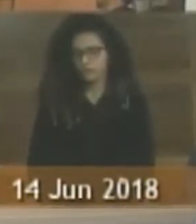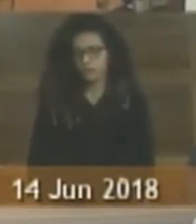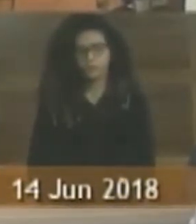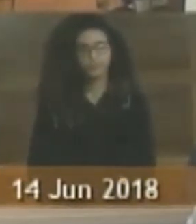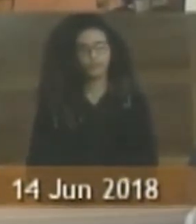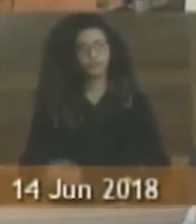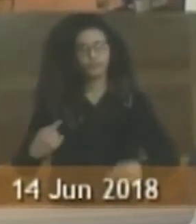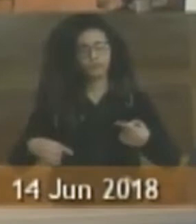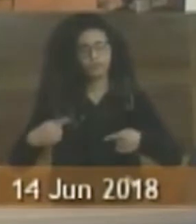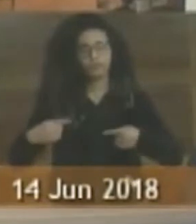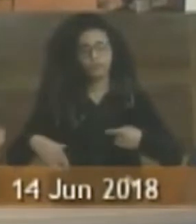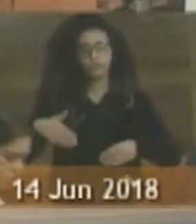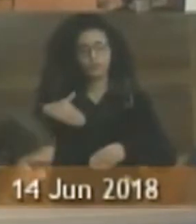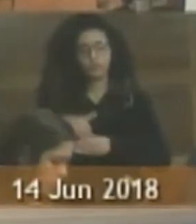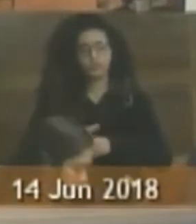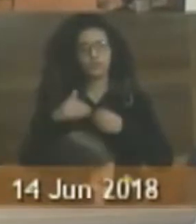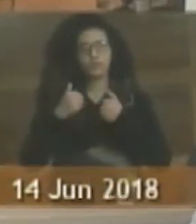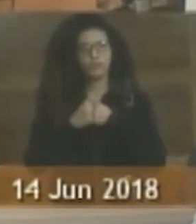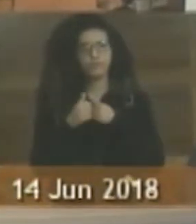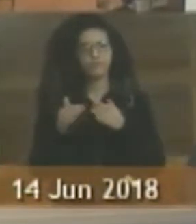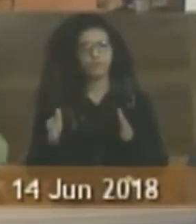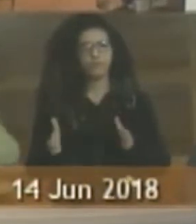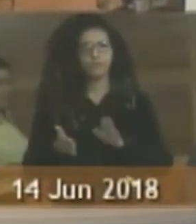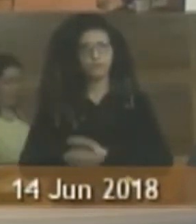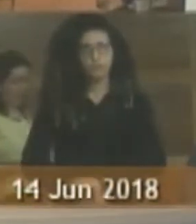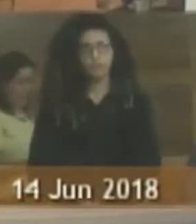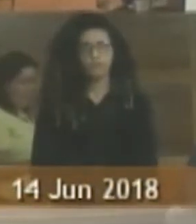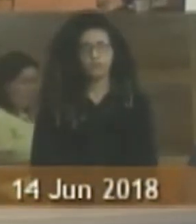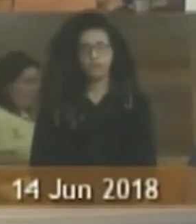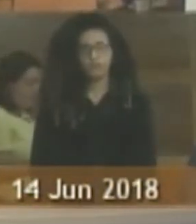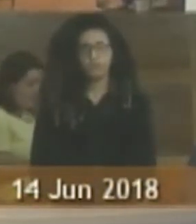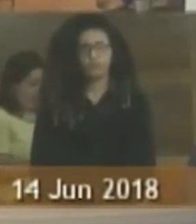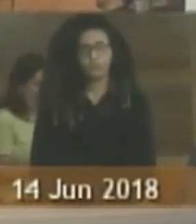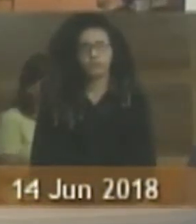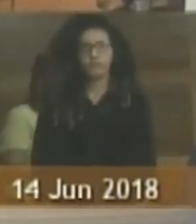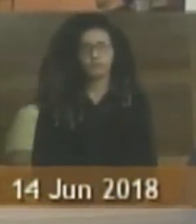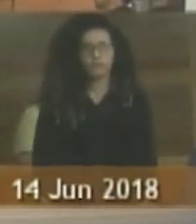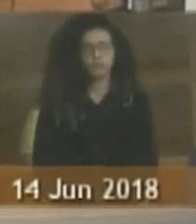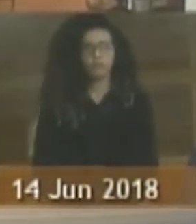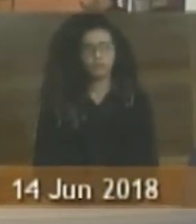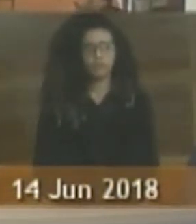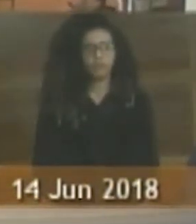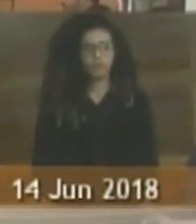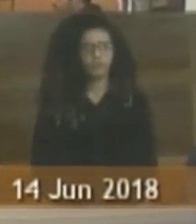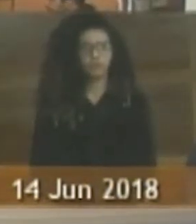Em discussão, não havendo oradores, votação aberta.